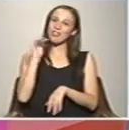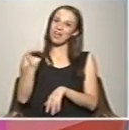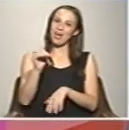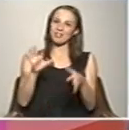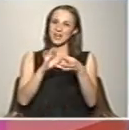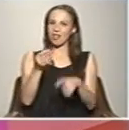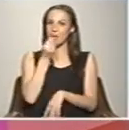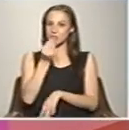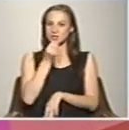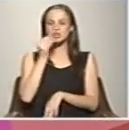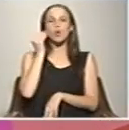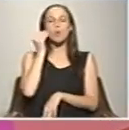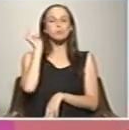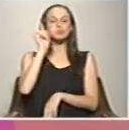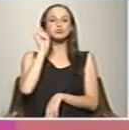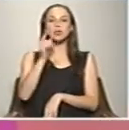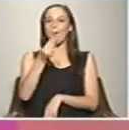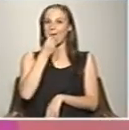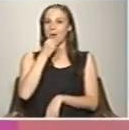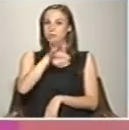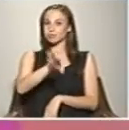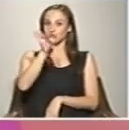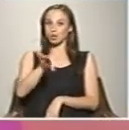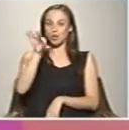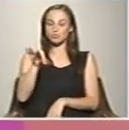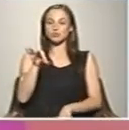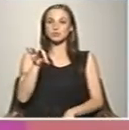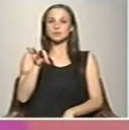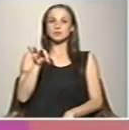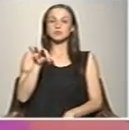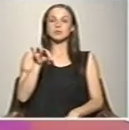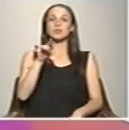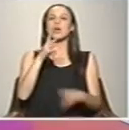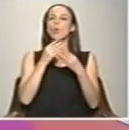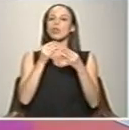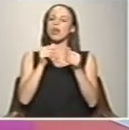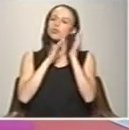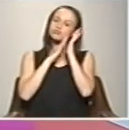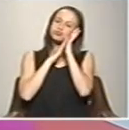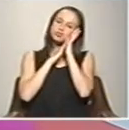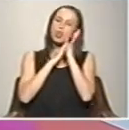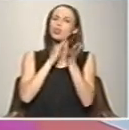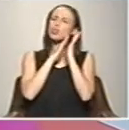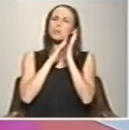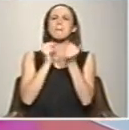importância da forma como nós nos alimentamos e os alimentos que escolhemos e a qualidade do nosso sono. Porque é que dormir